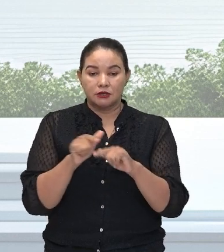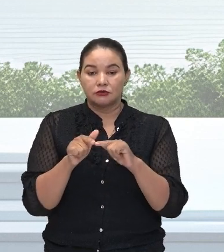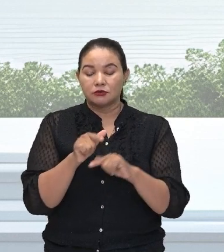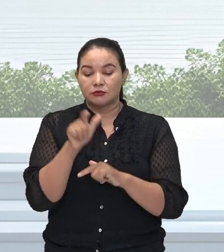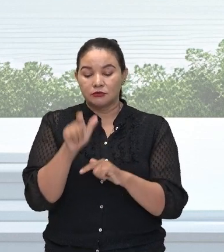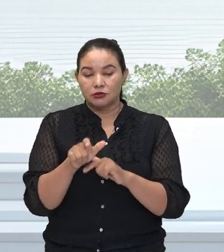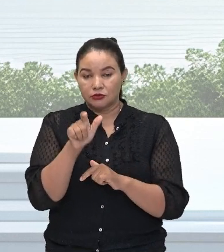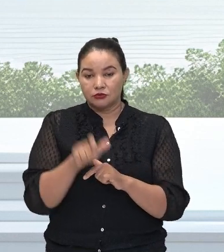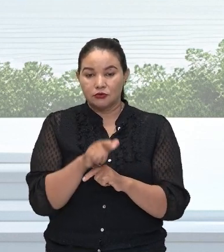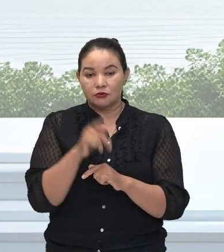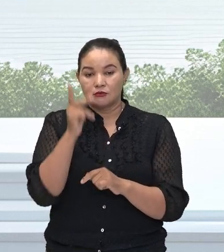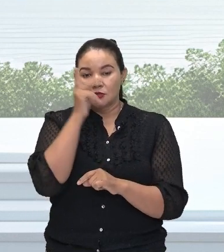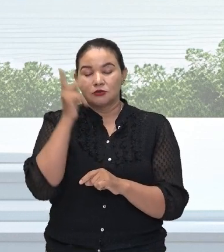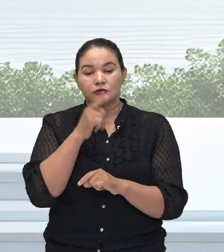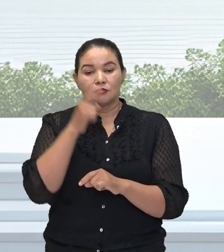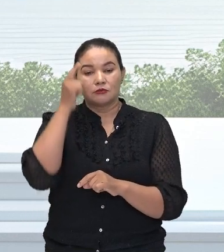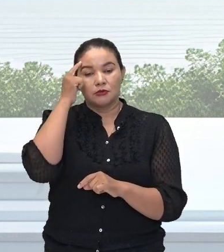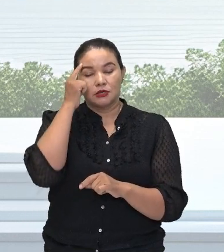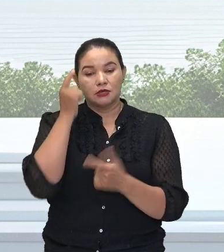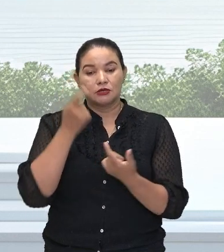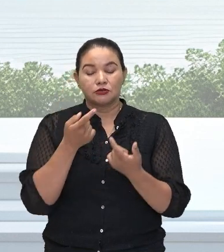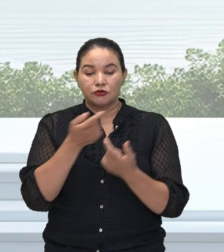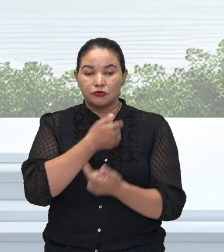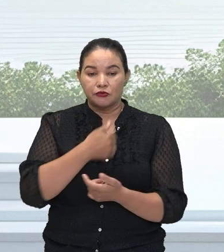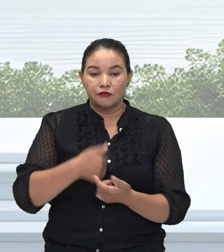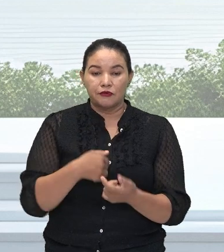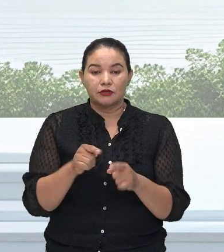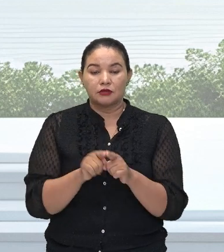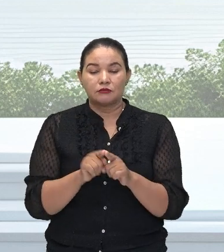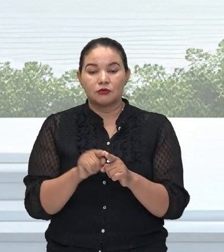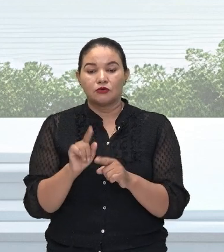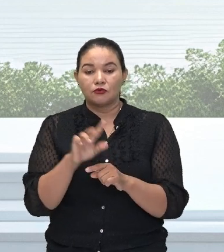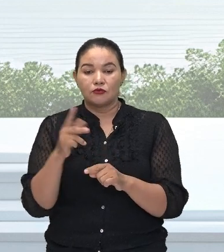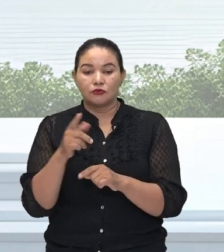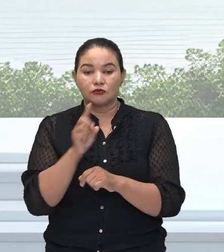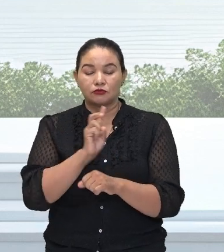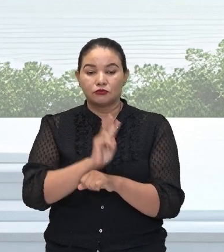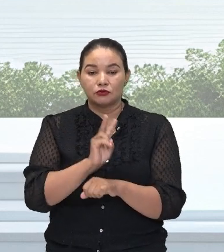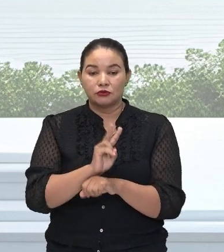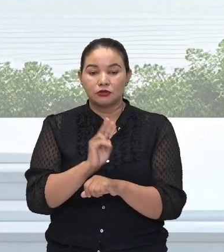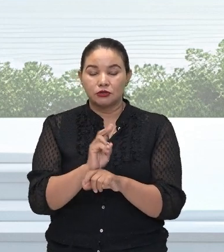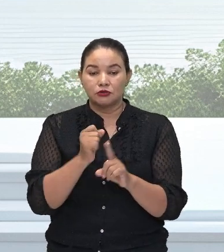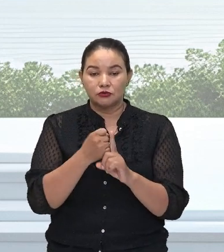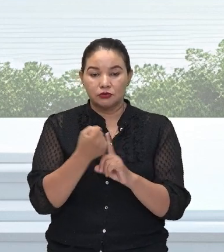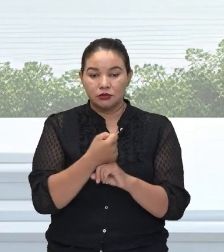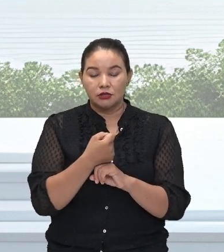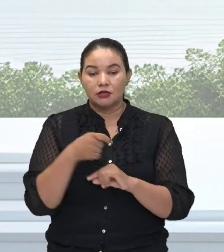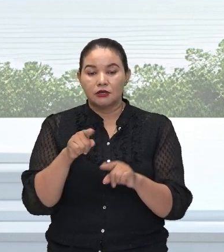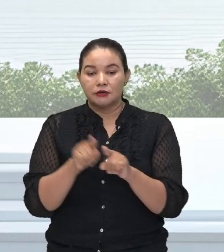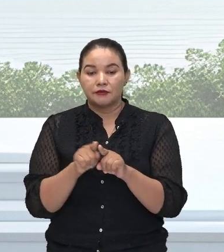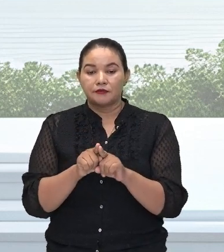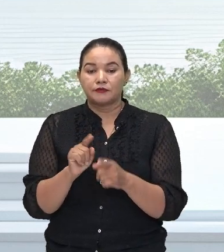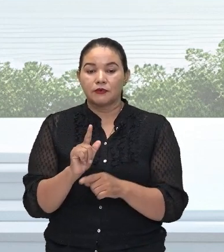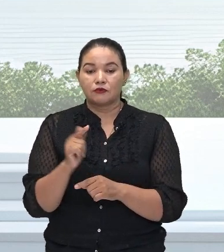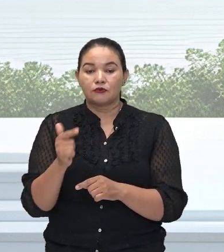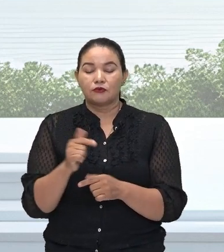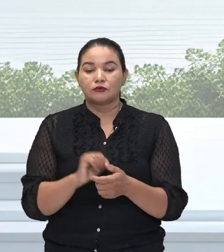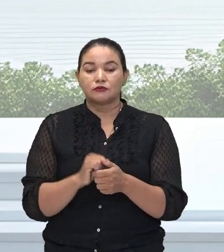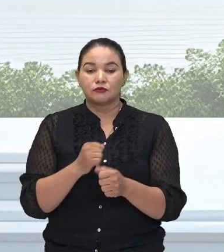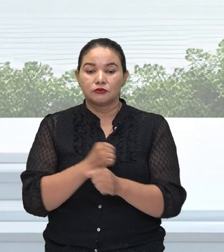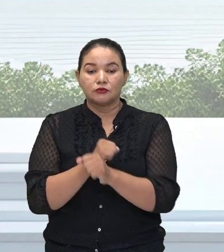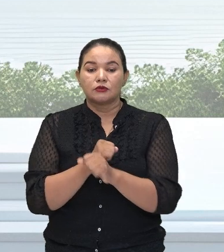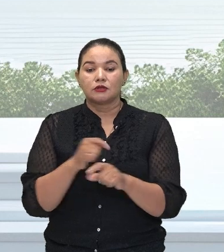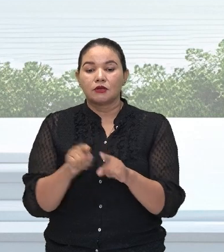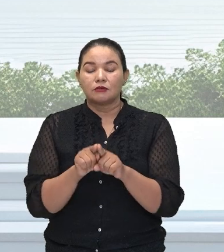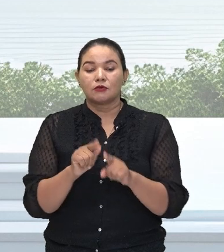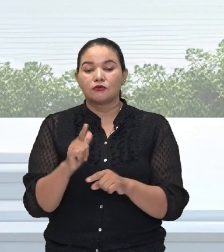que pensam e governam a sociedade, os que protegem a sociedade, lutam pela sociedade, os que